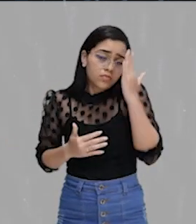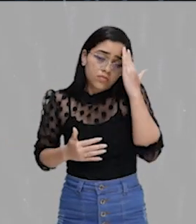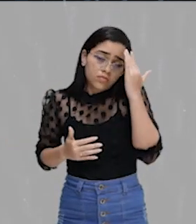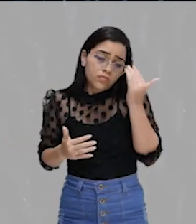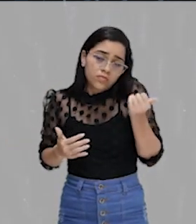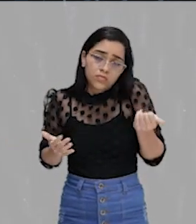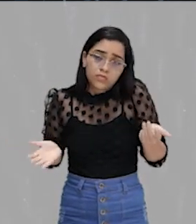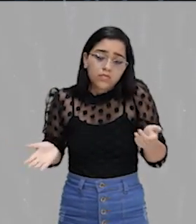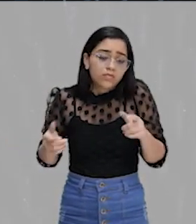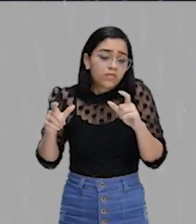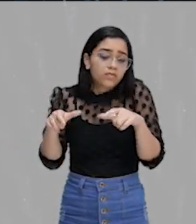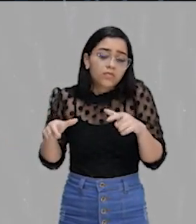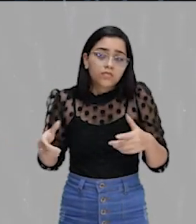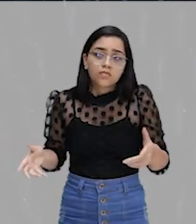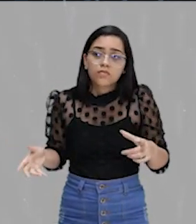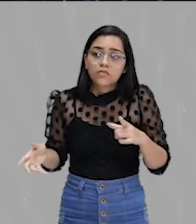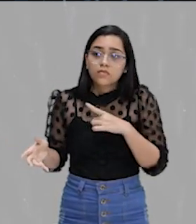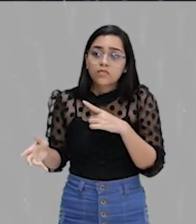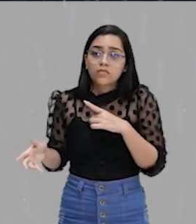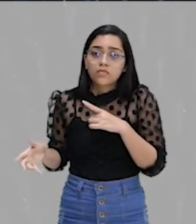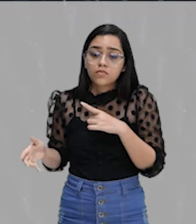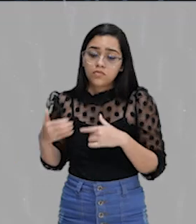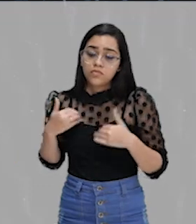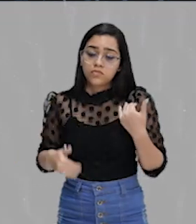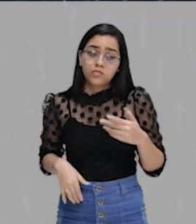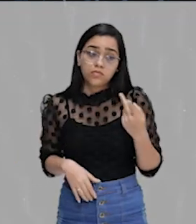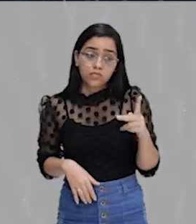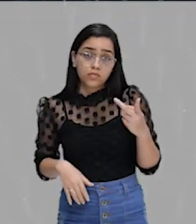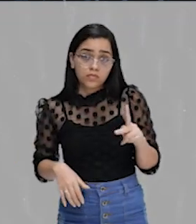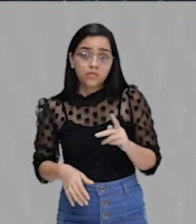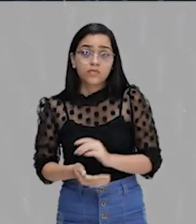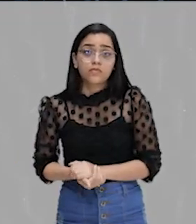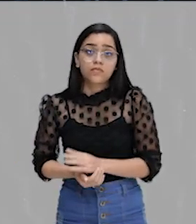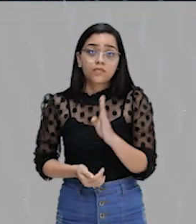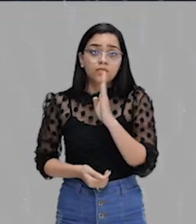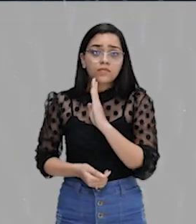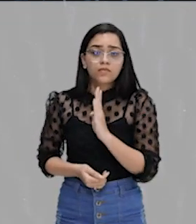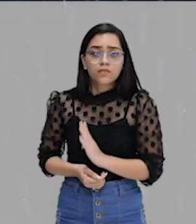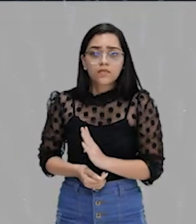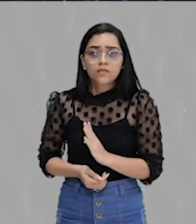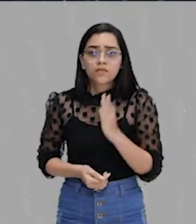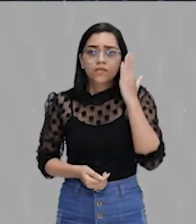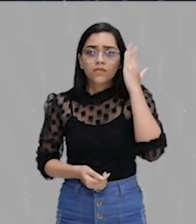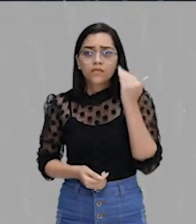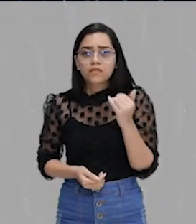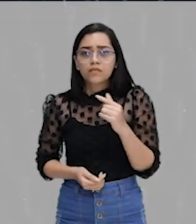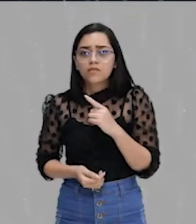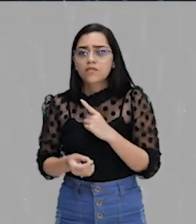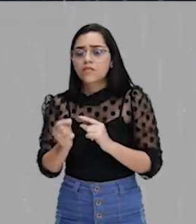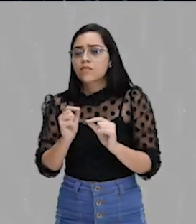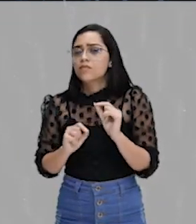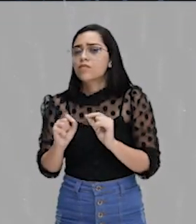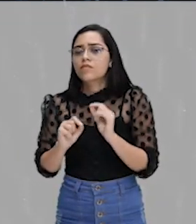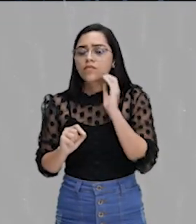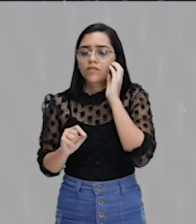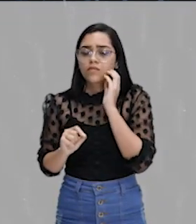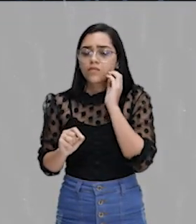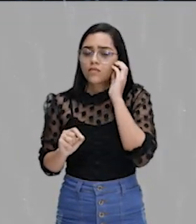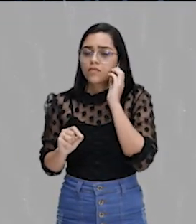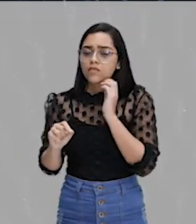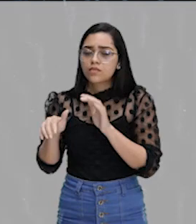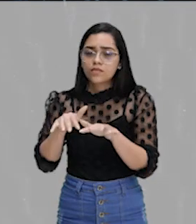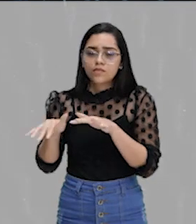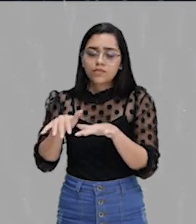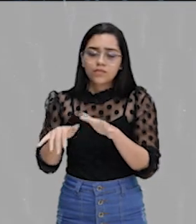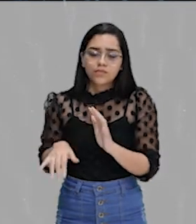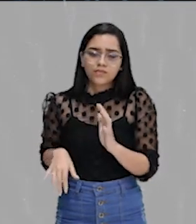sabe, né, onde está, por exemplo, os restos mortais. No Brasil, ainda se soube a partir de um movimento